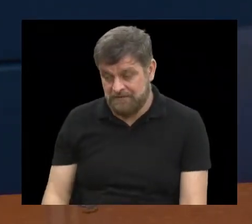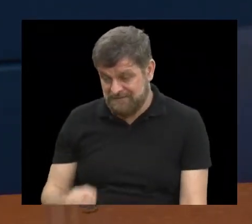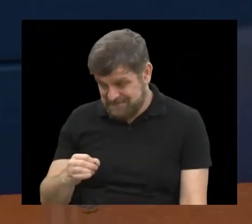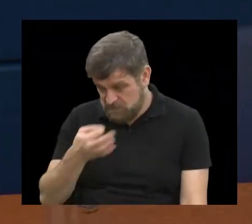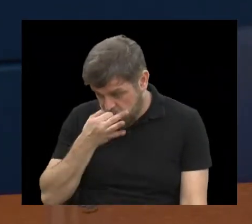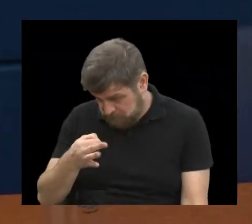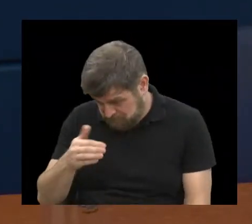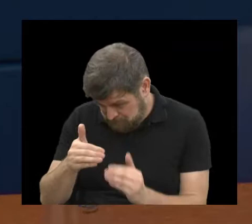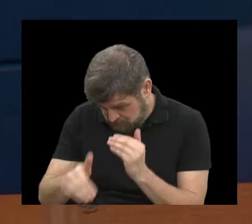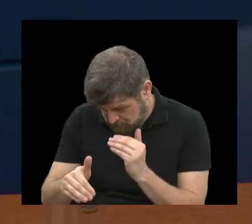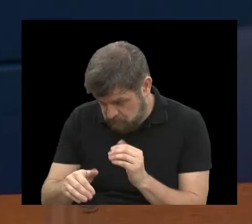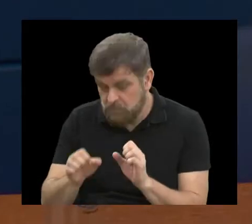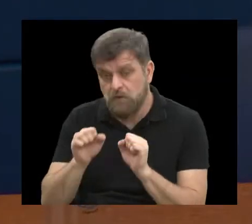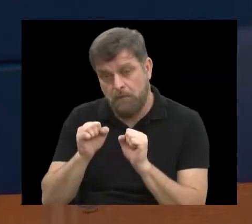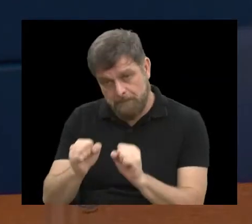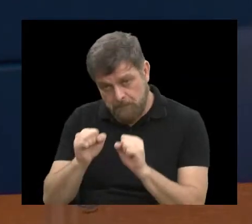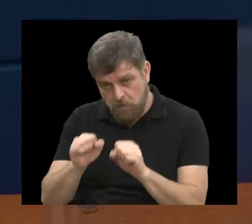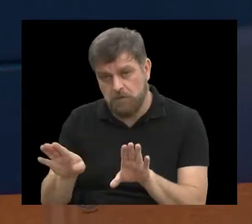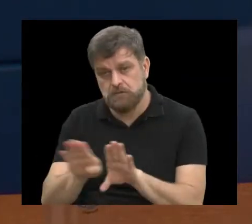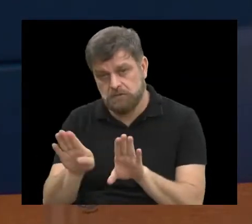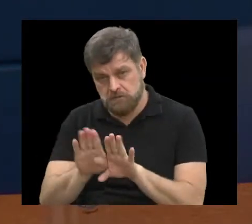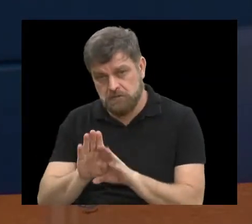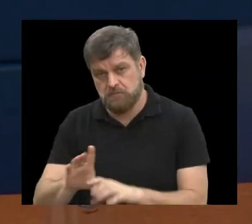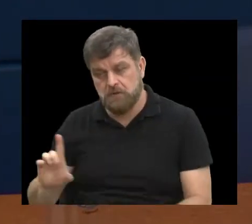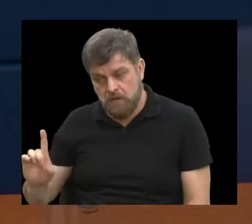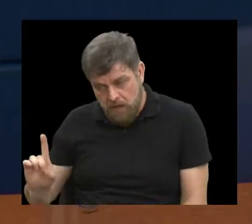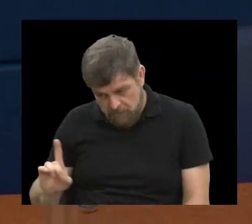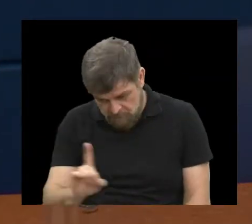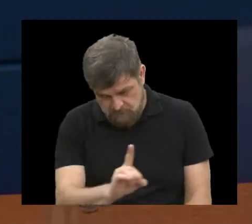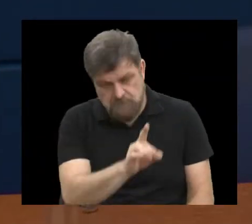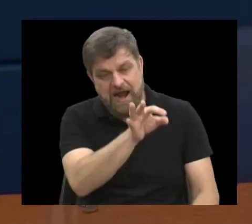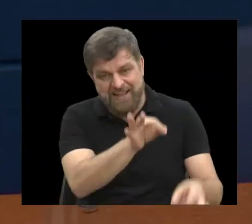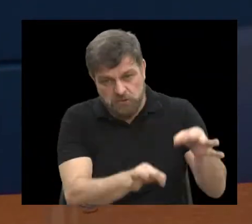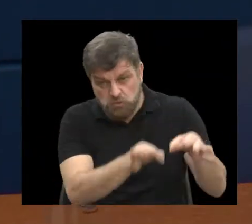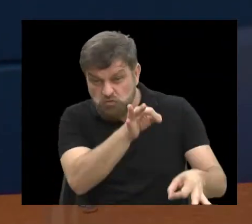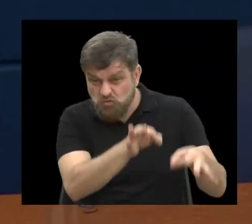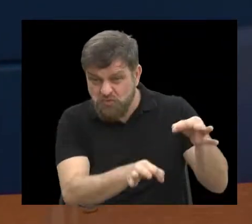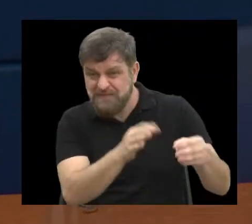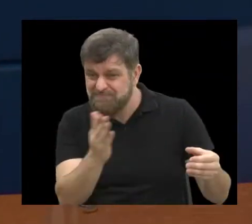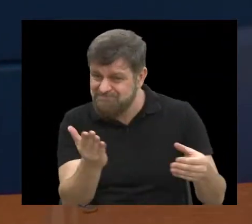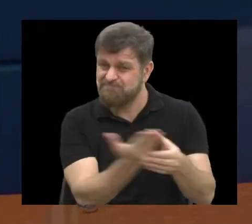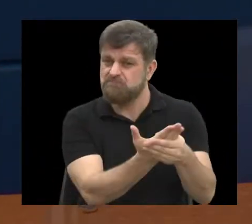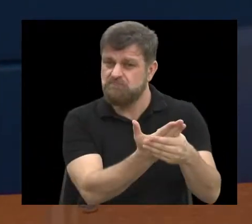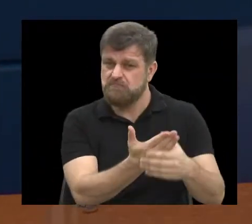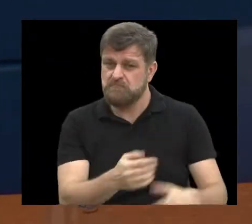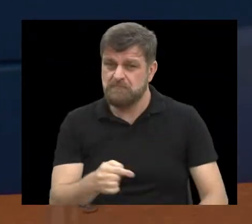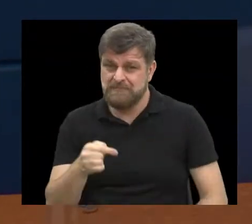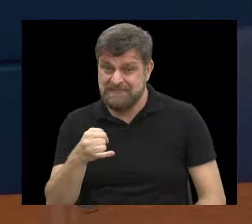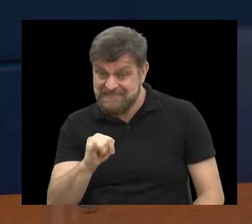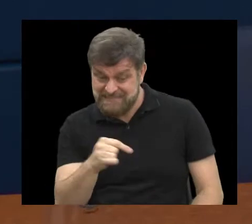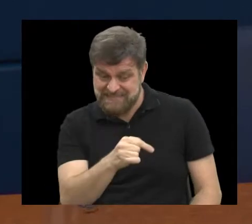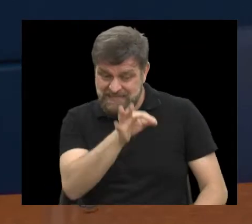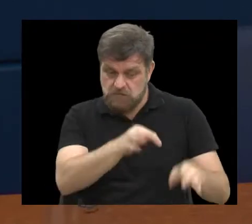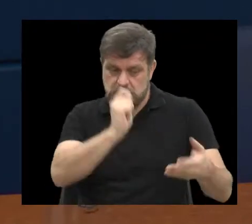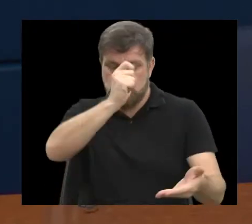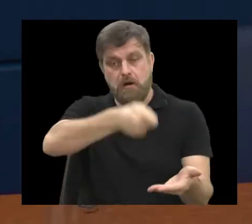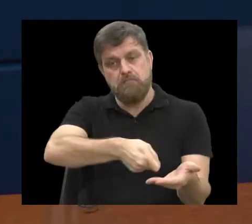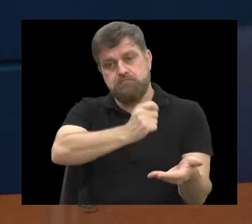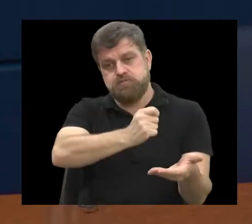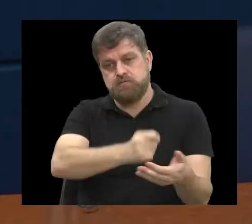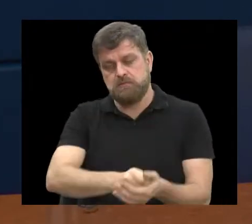concordando, pode haver a interposição no judiciário, né? Que daí aquilo que a justiça determina,